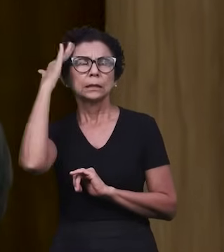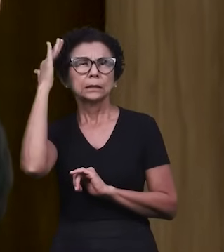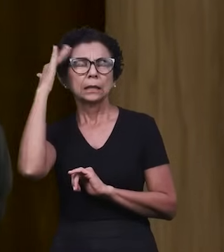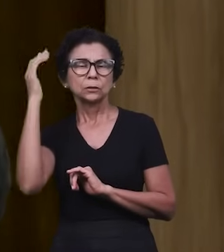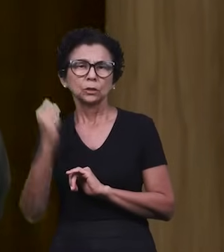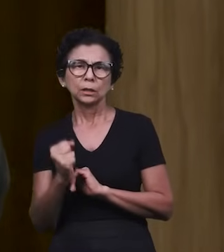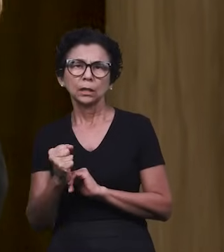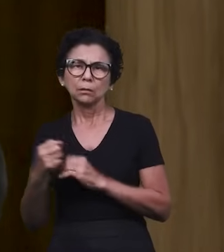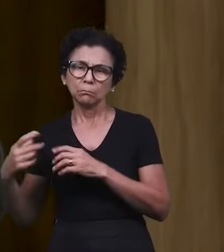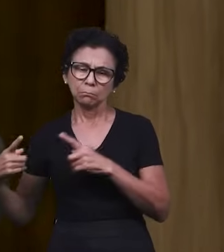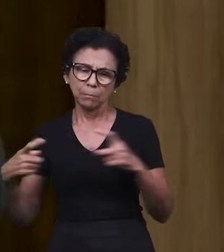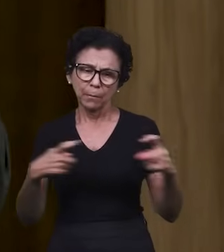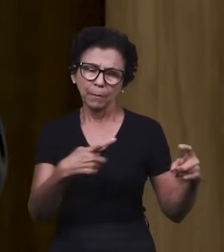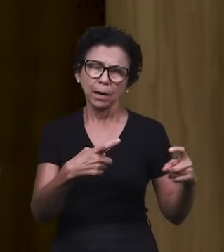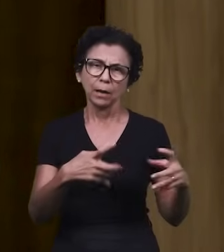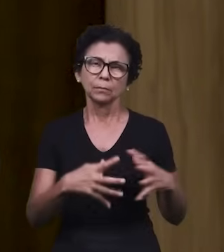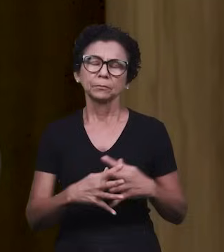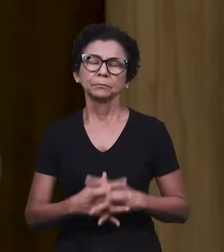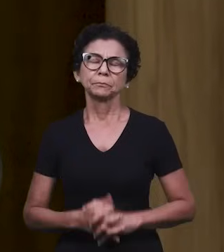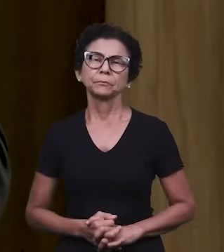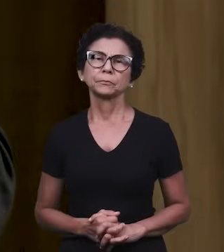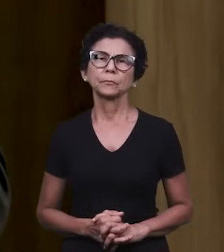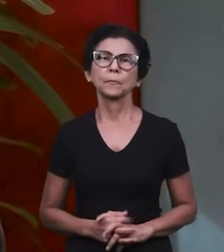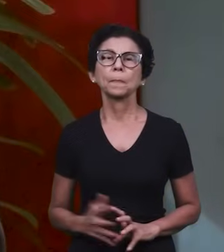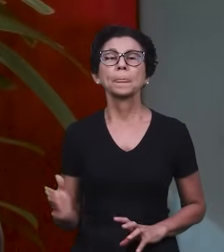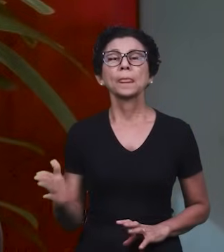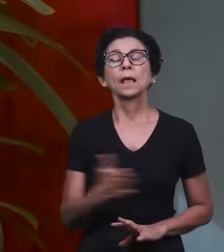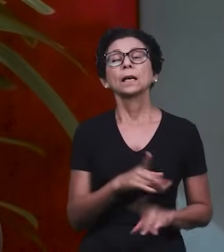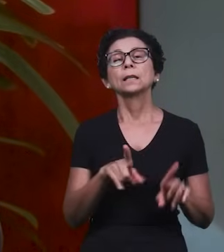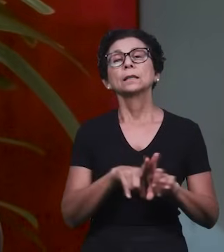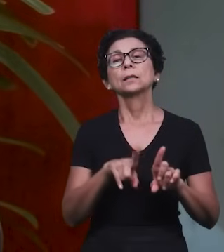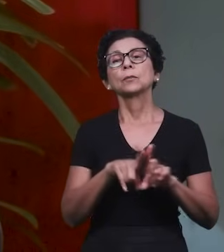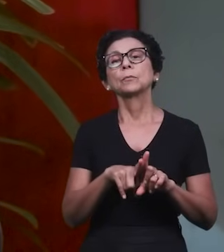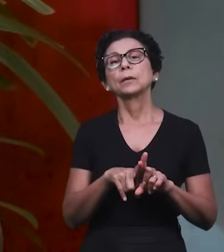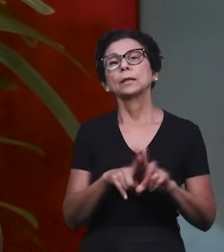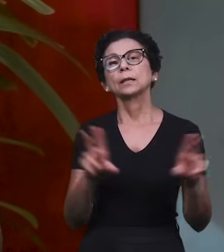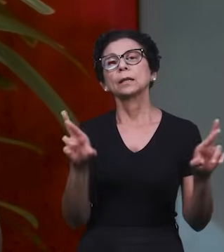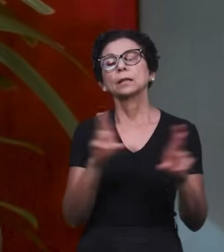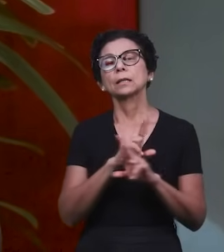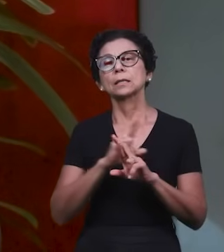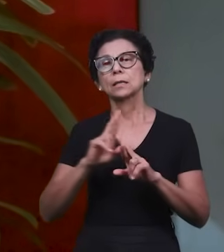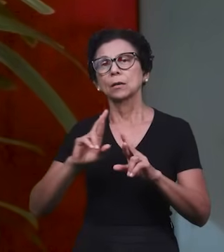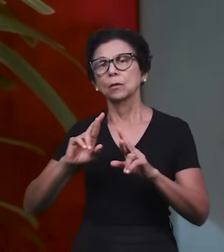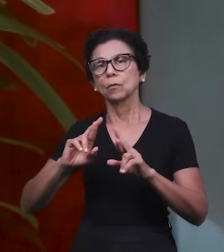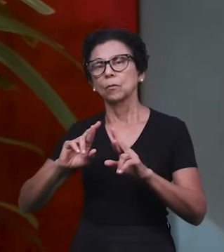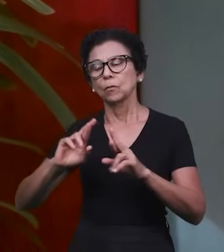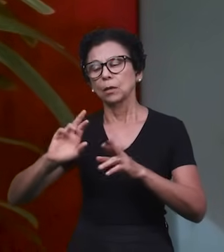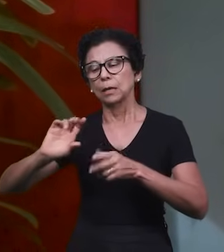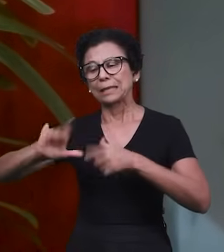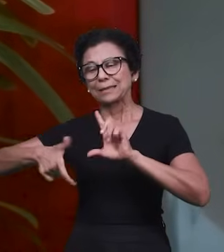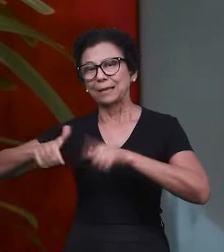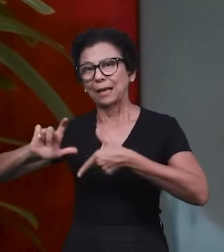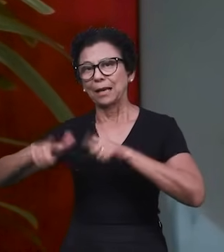trombetas tinha com as festas em Israel? Muito bem. Fazia parte